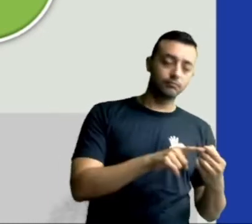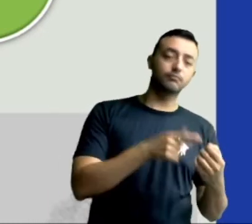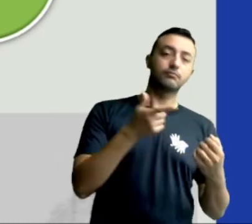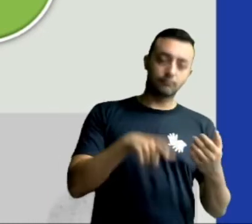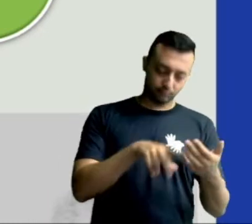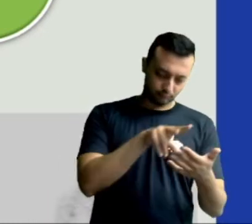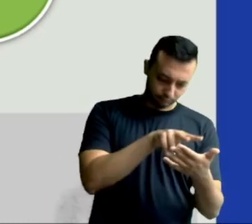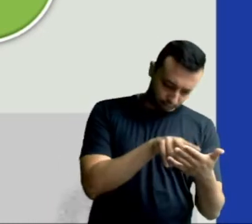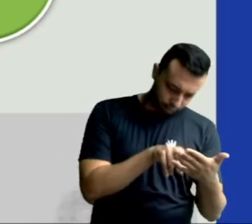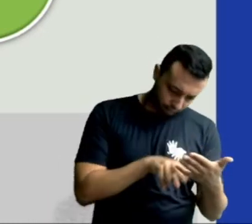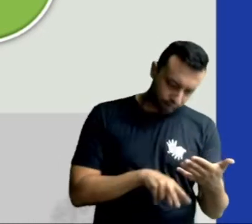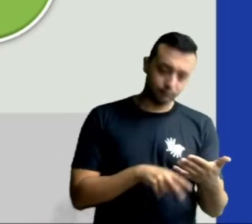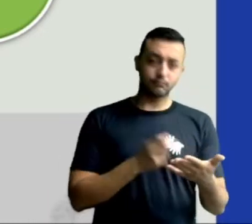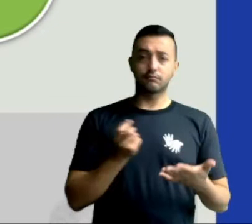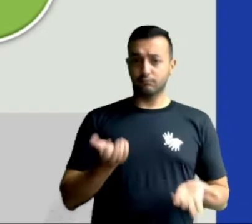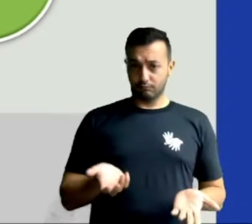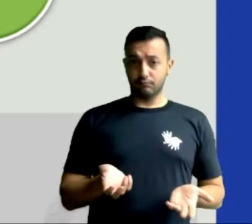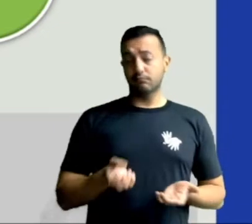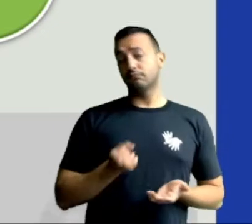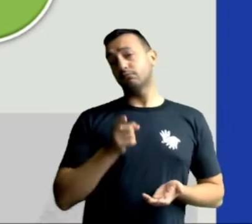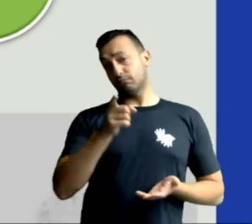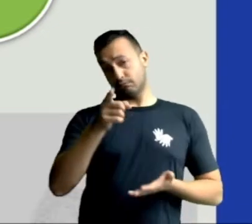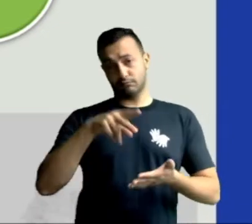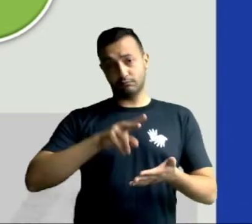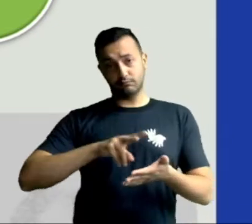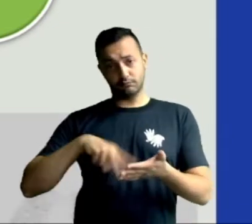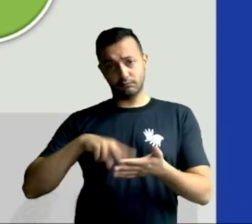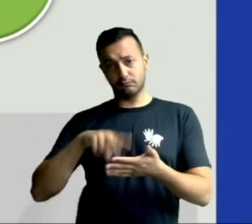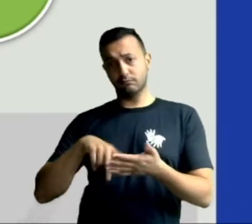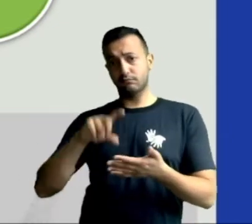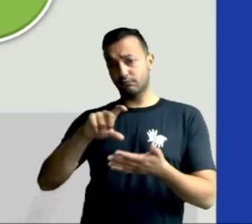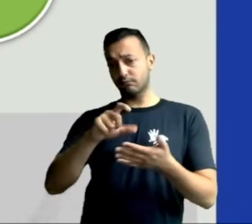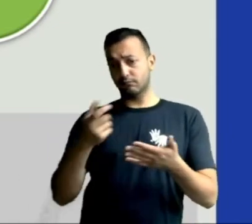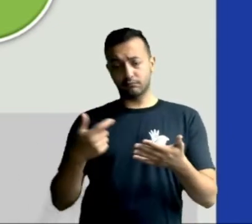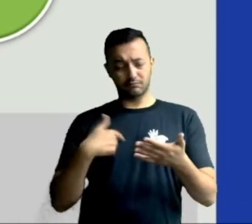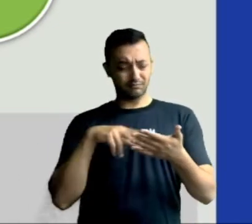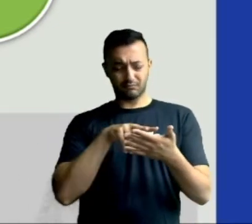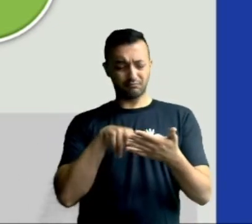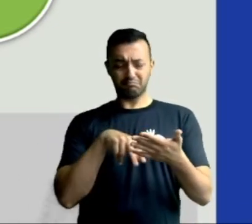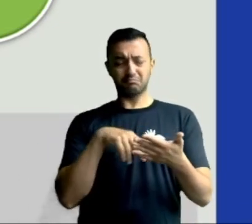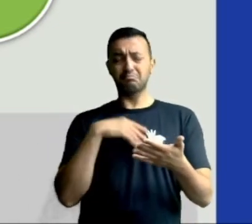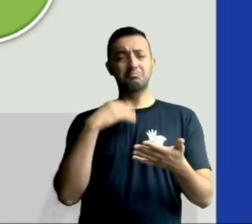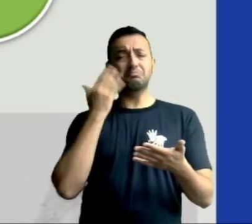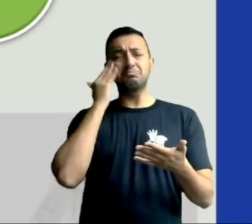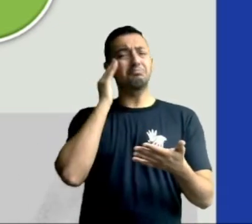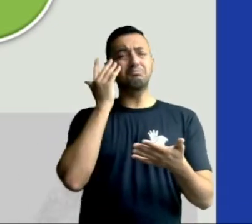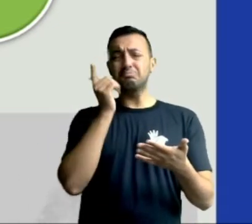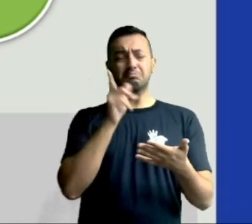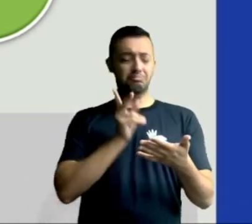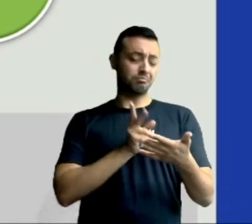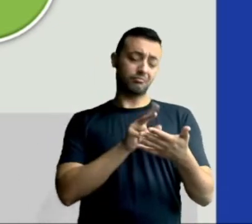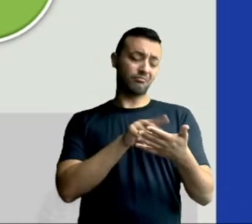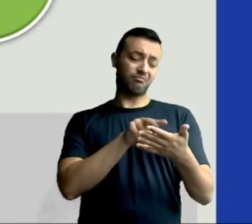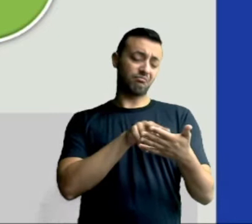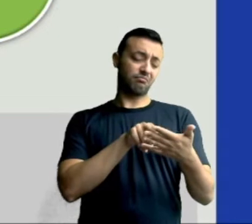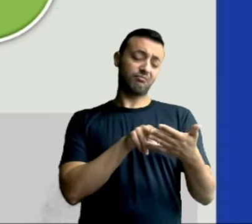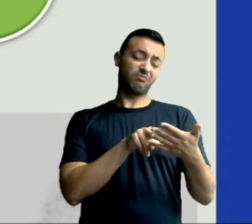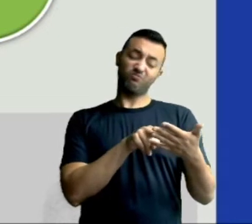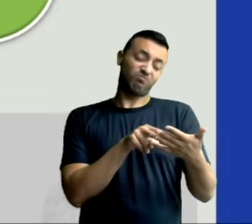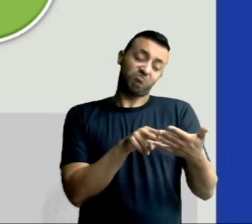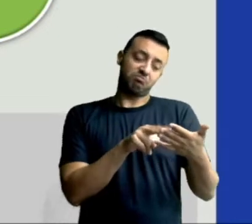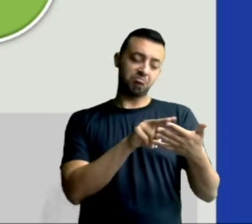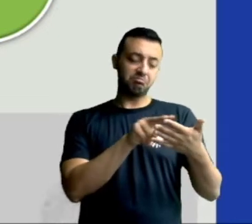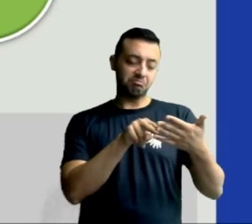isso é super importante. Você nunca faça uma leitura em que um parágrafo não foi compreendido e você continue com o próximo. Você